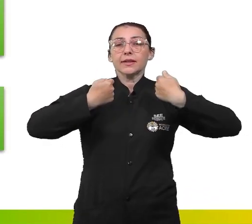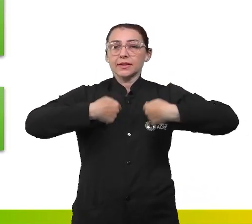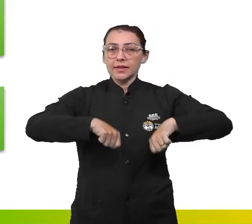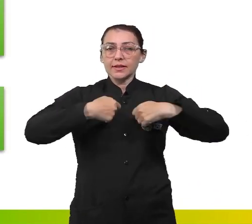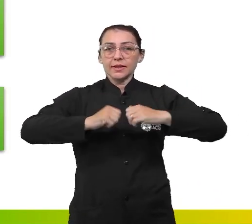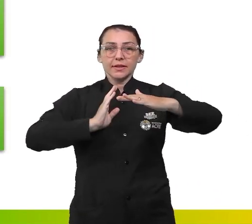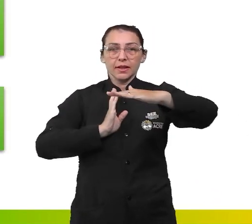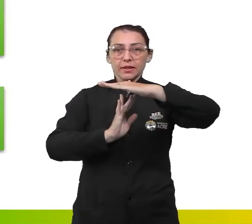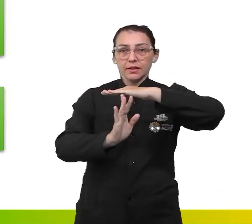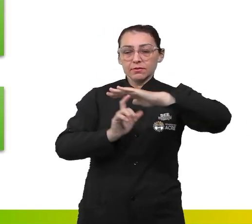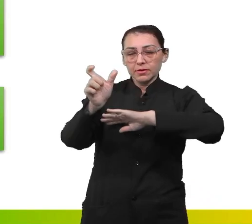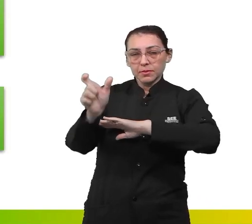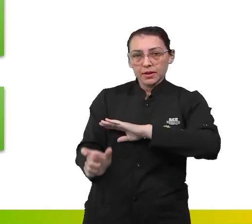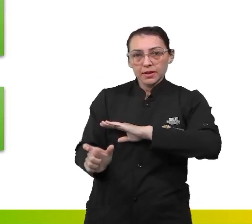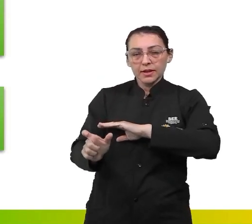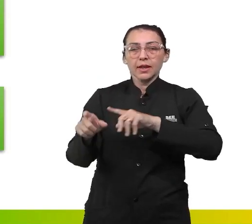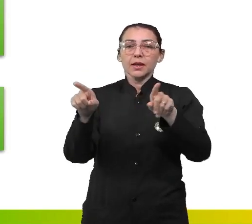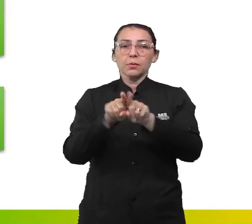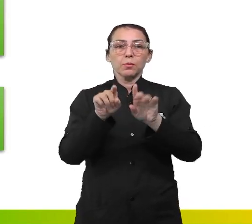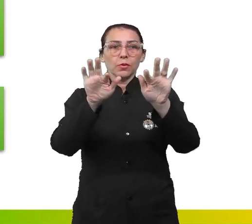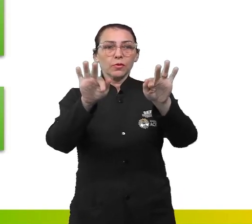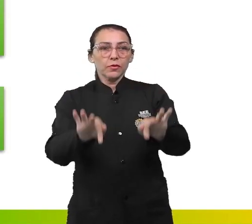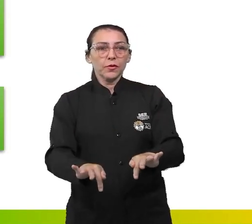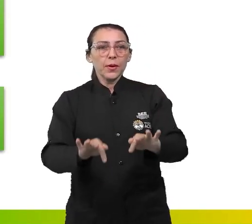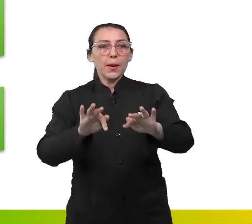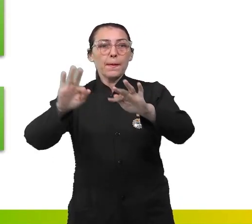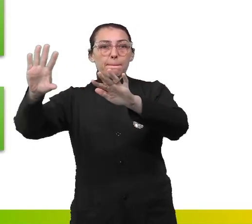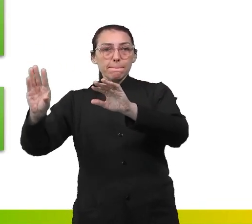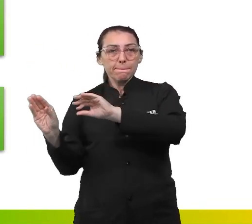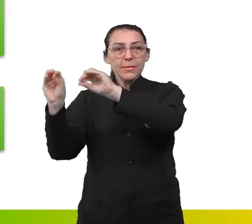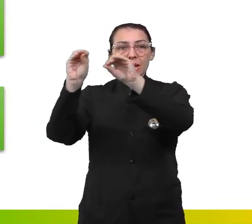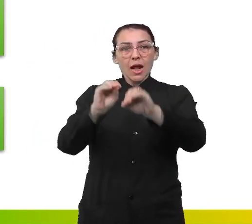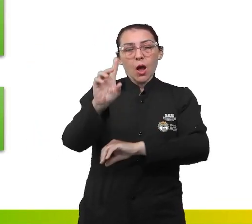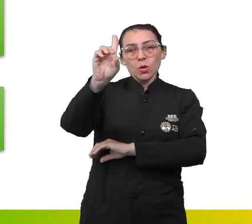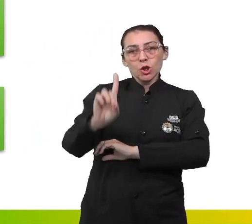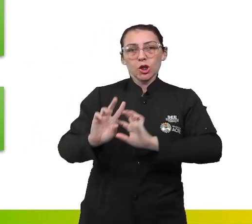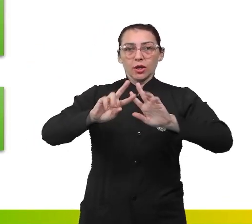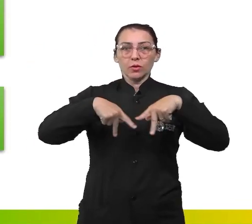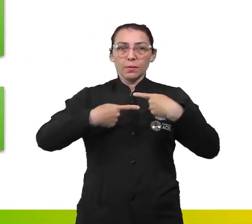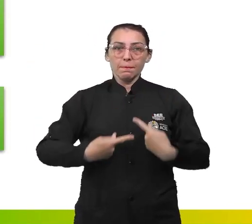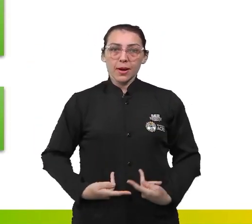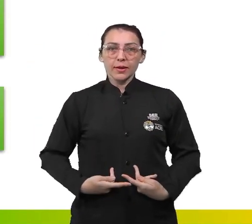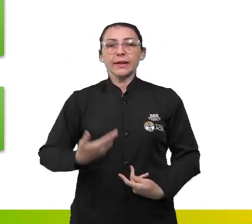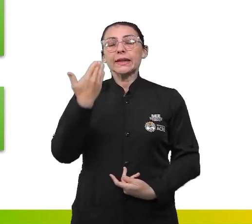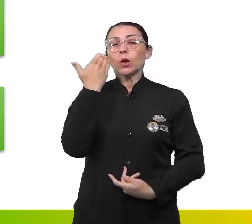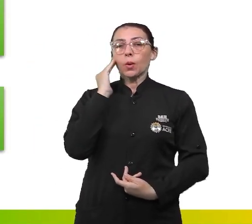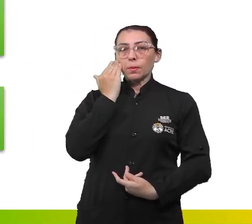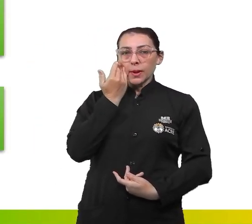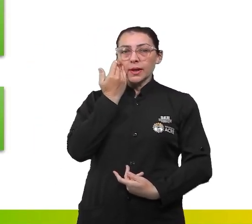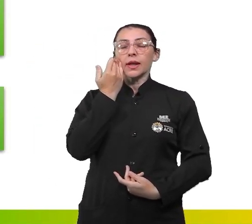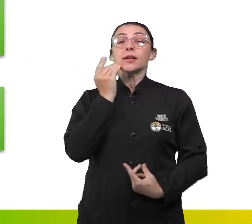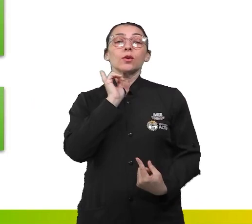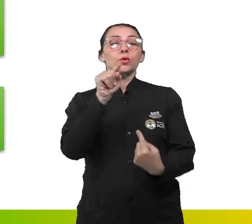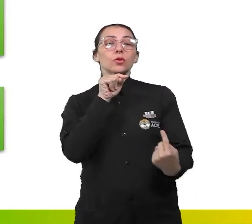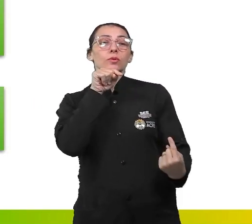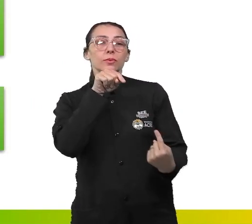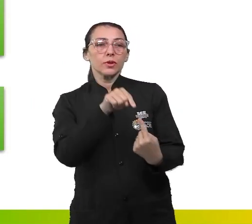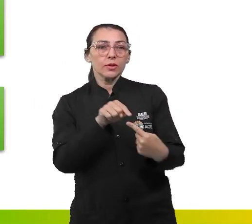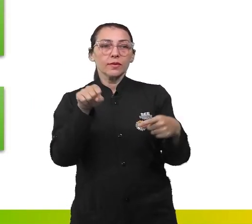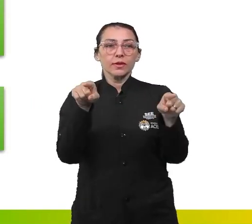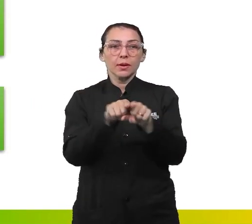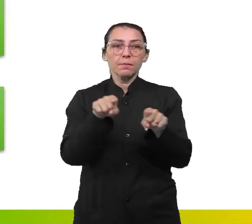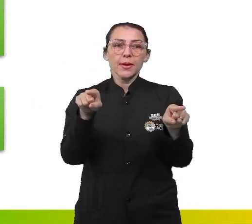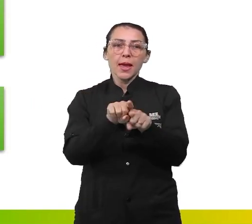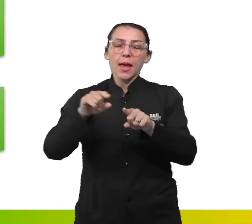desses migrantes. E, por fim, migrar é um direito humano e compreender suas causas